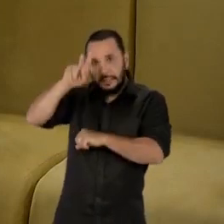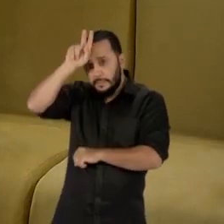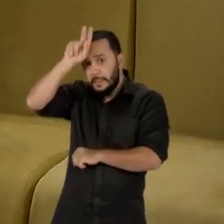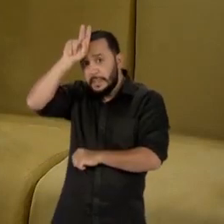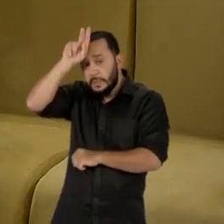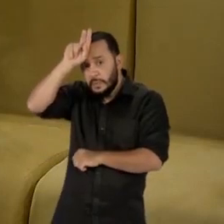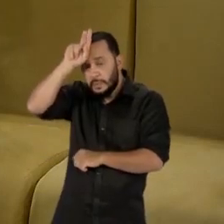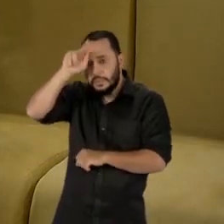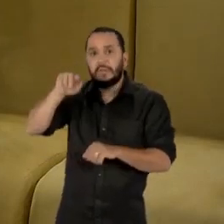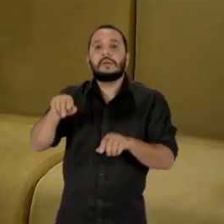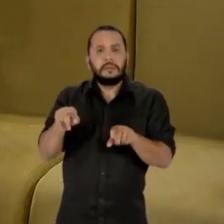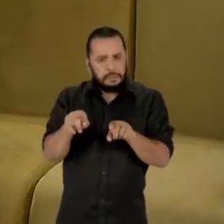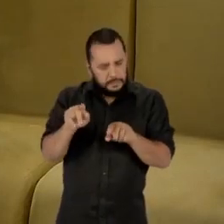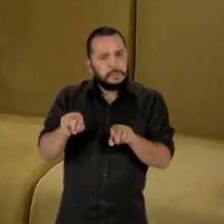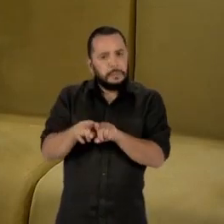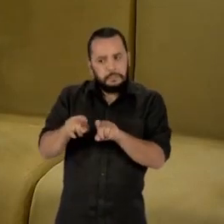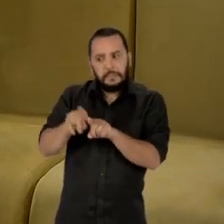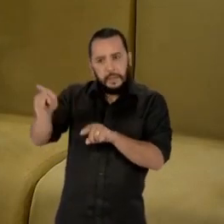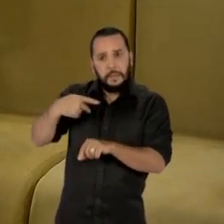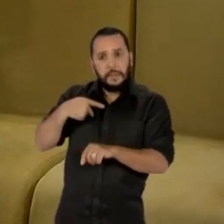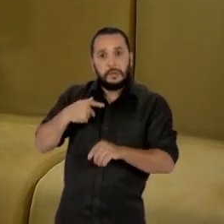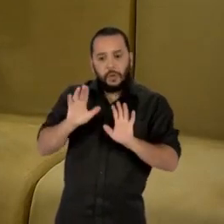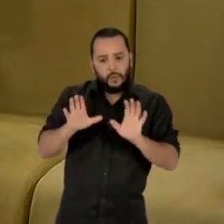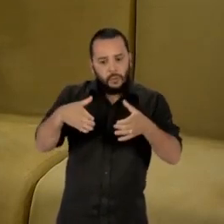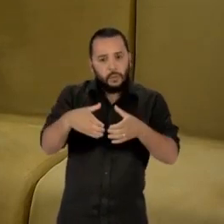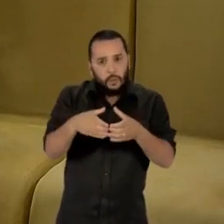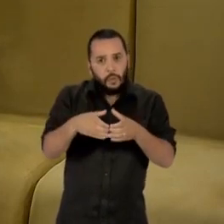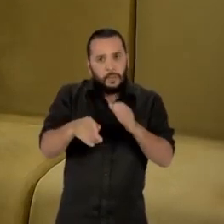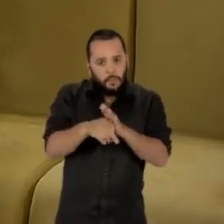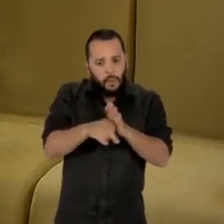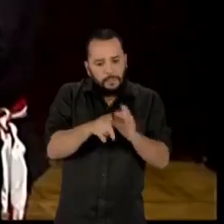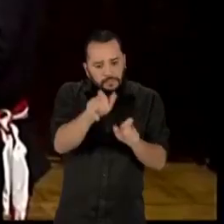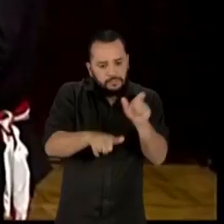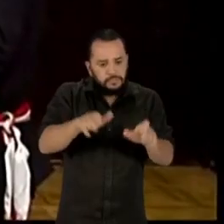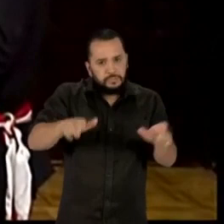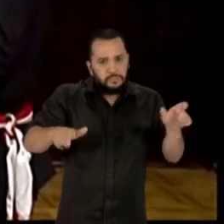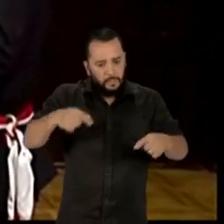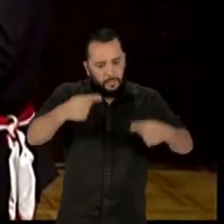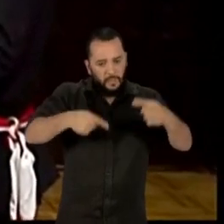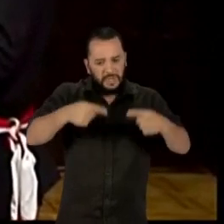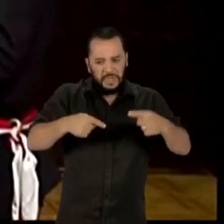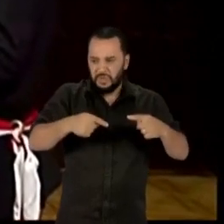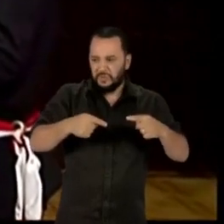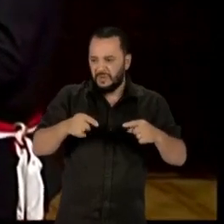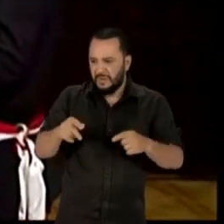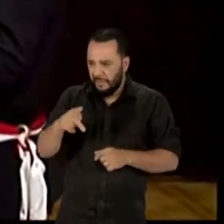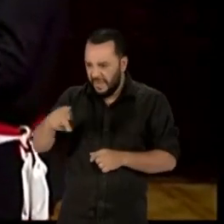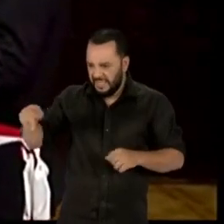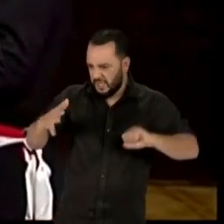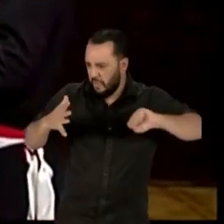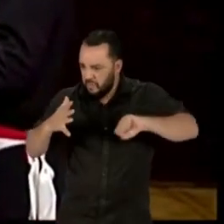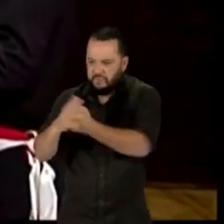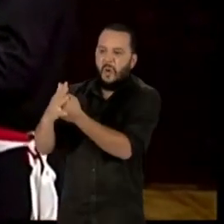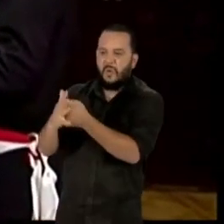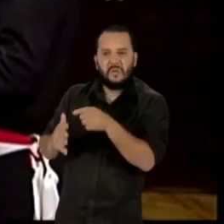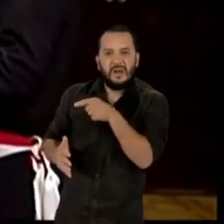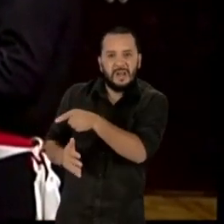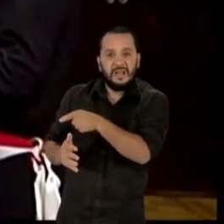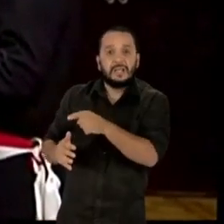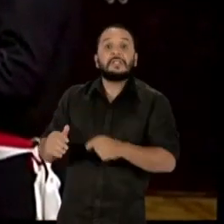presidente foi suspenso pelos parlamentares depois de fechar o congresso o presidente